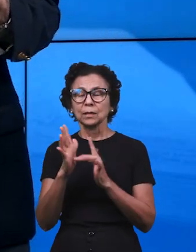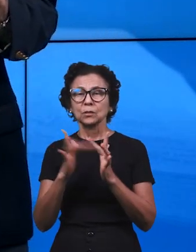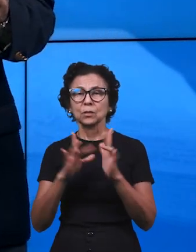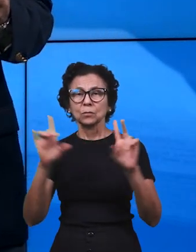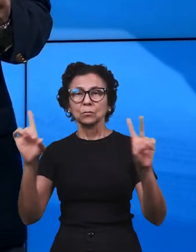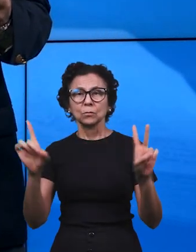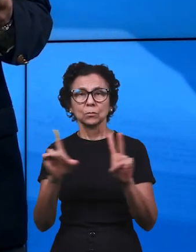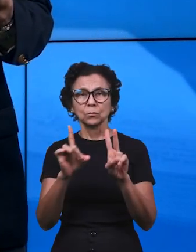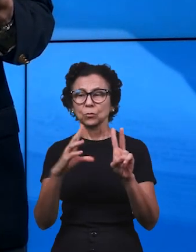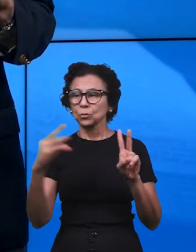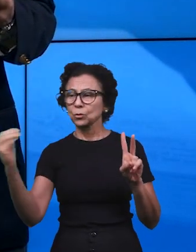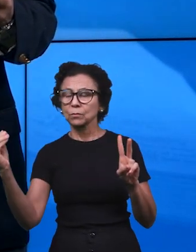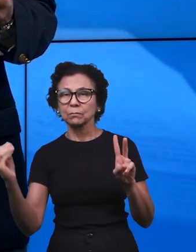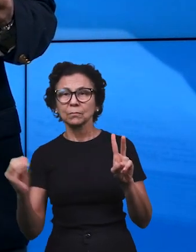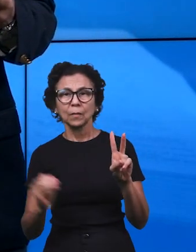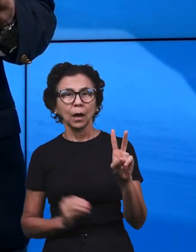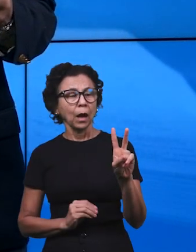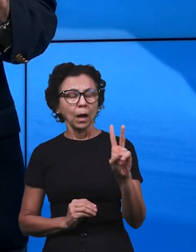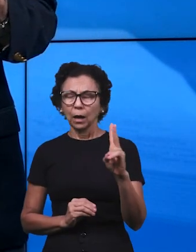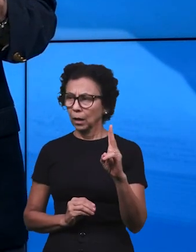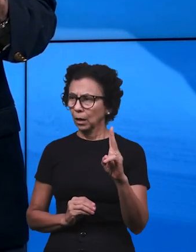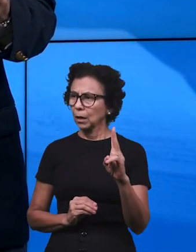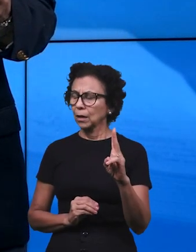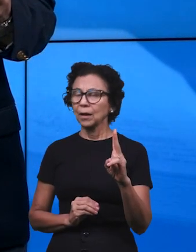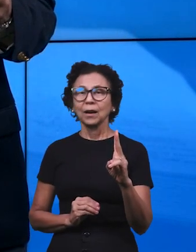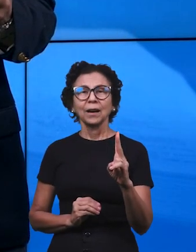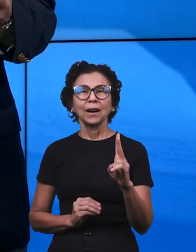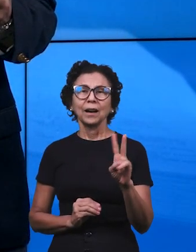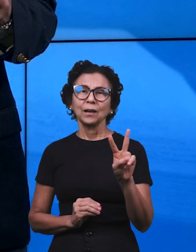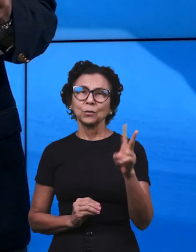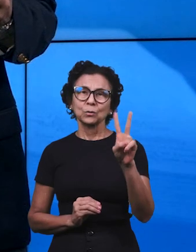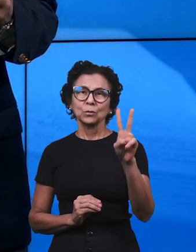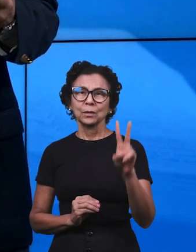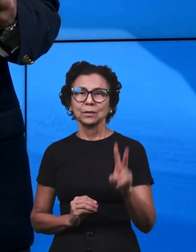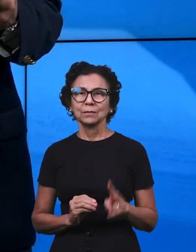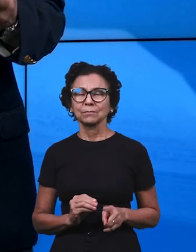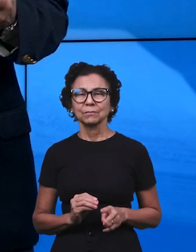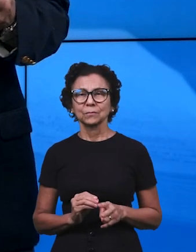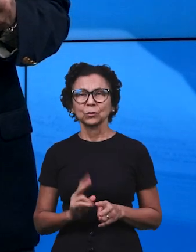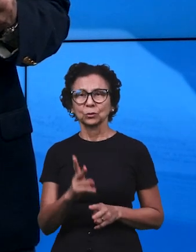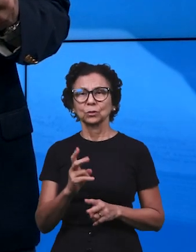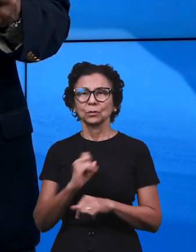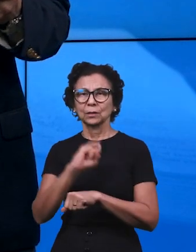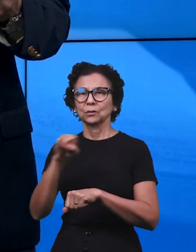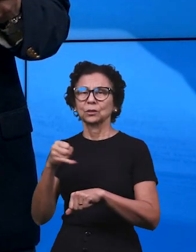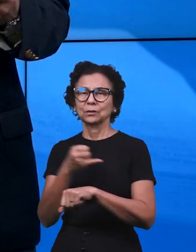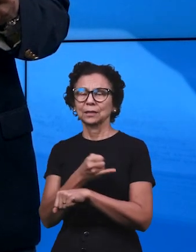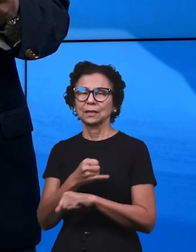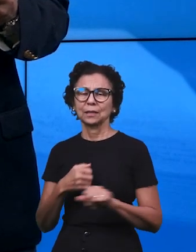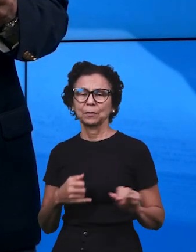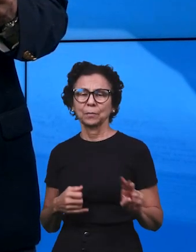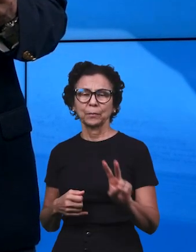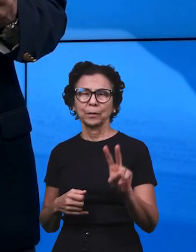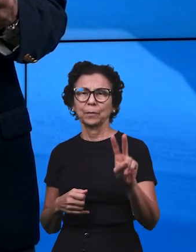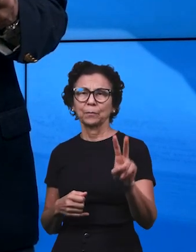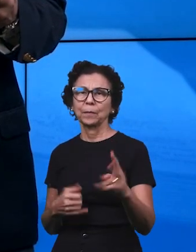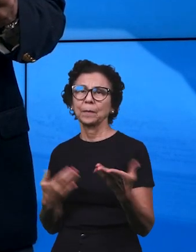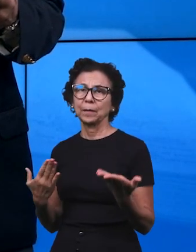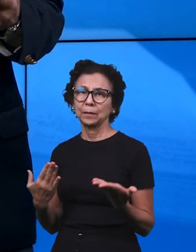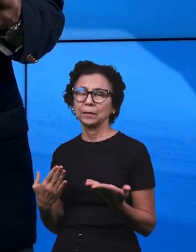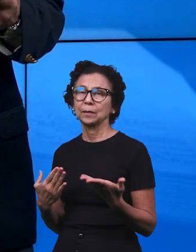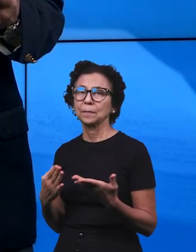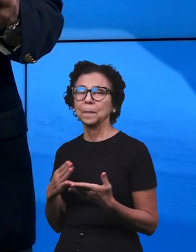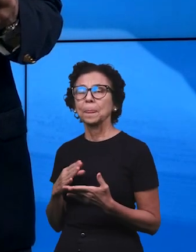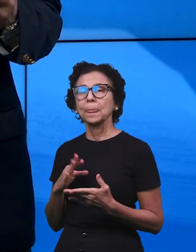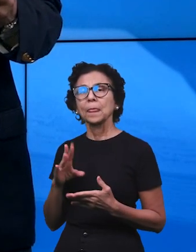imediatamente foram para Jerusalém, é exatamente o lugar onde a igreja um dia também vai subir para cear com o Senhor para sempre. Mas